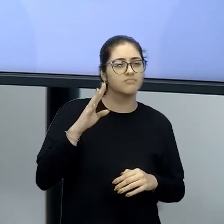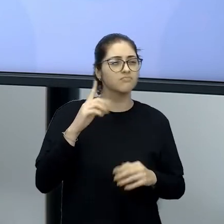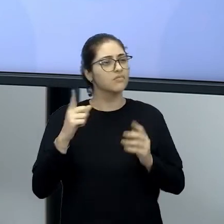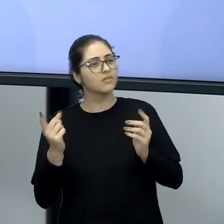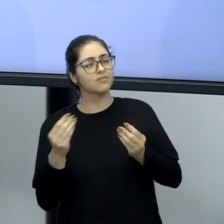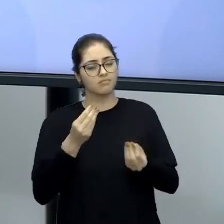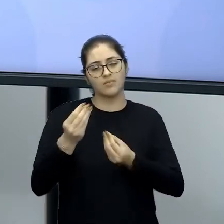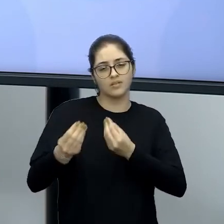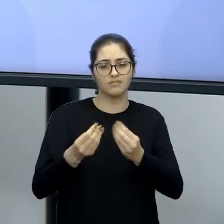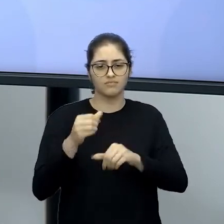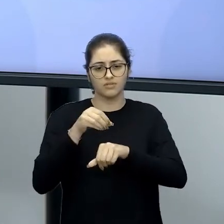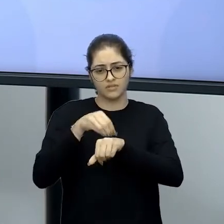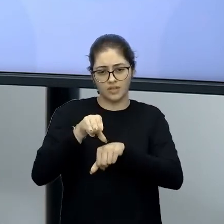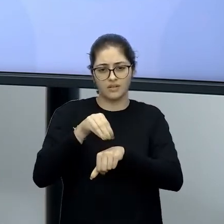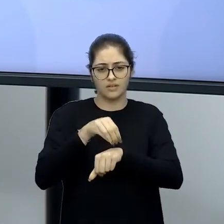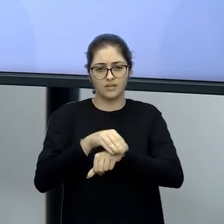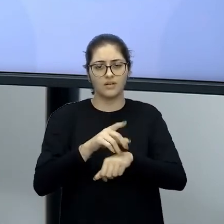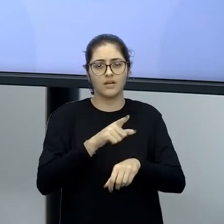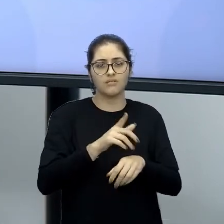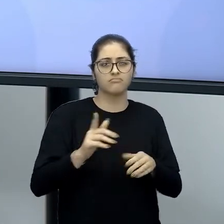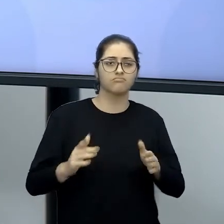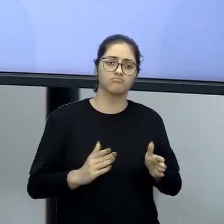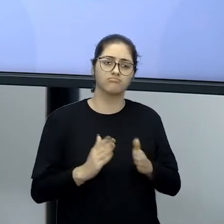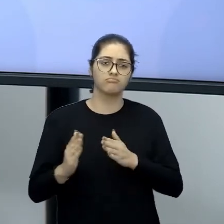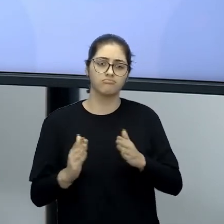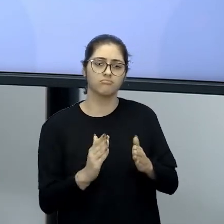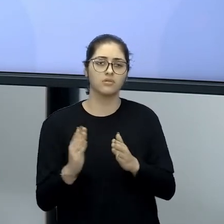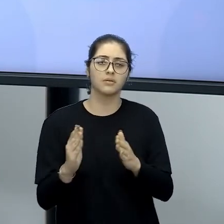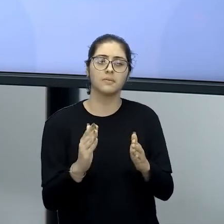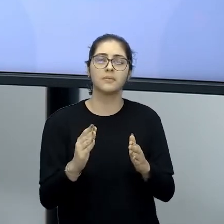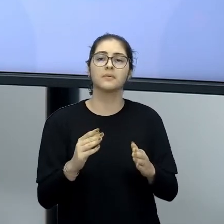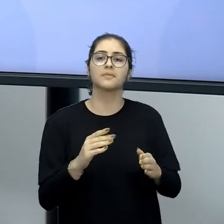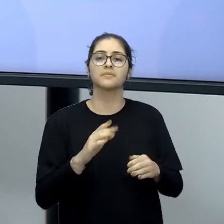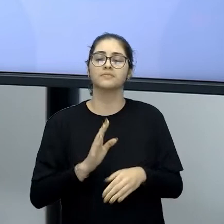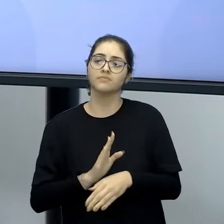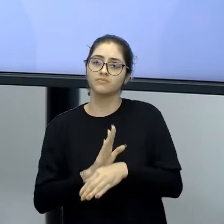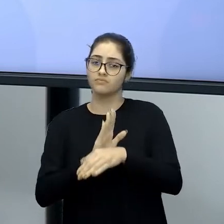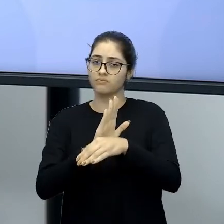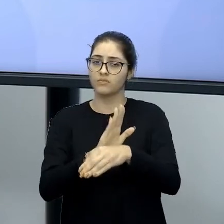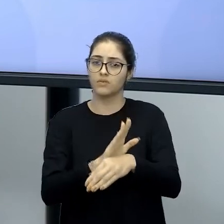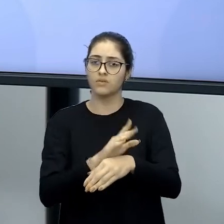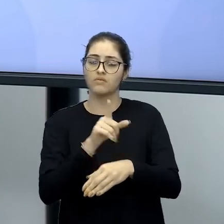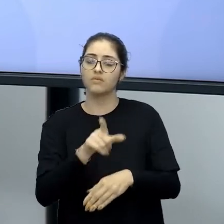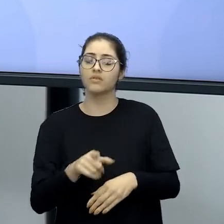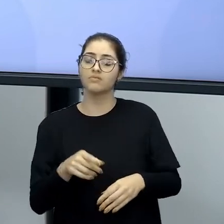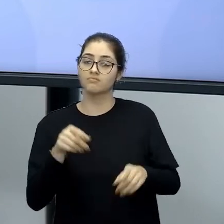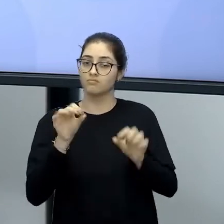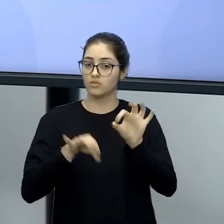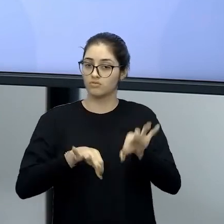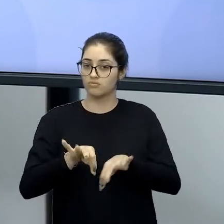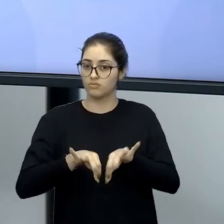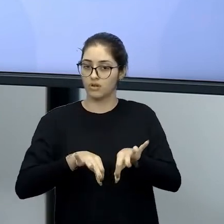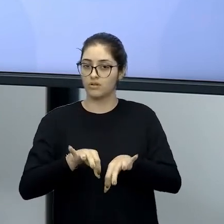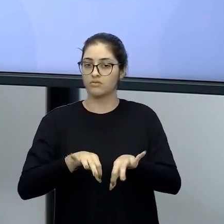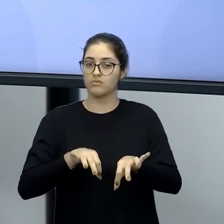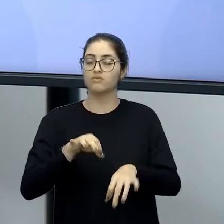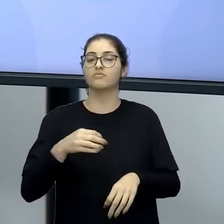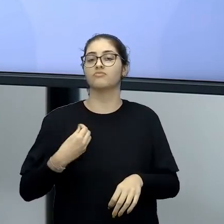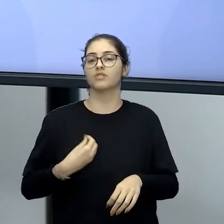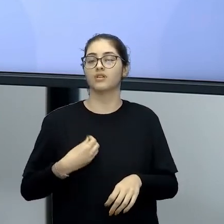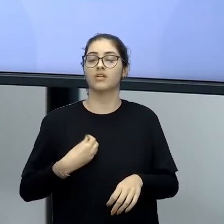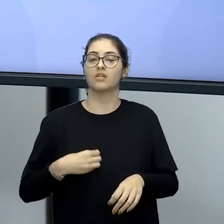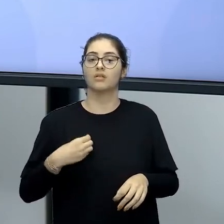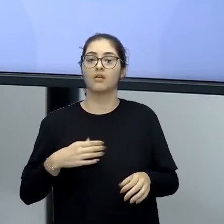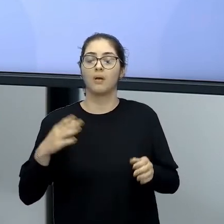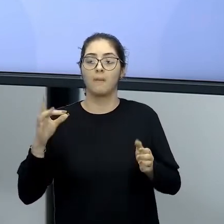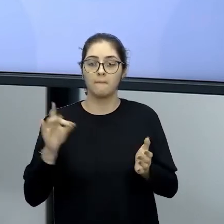pensado nisso. E aí esses caminhos, eles vão agregando e dando suporte para o projeto de vida ficar mais concreto.